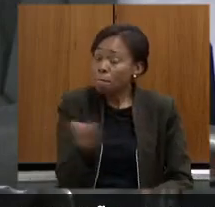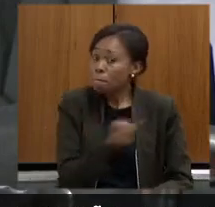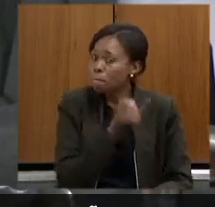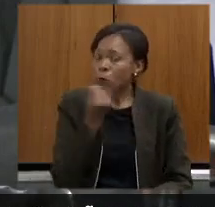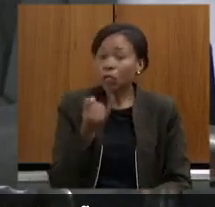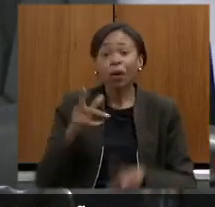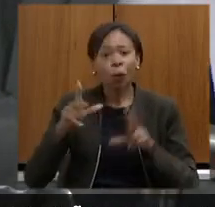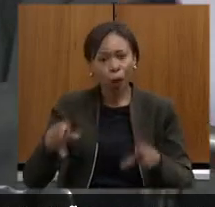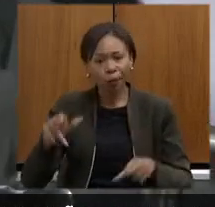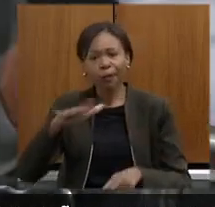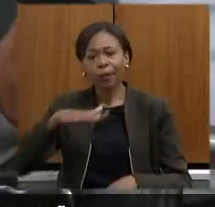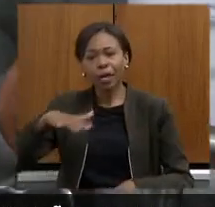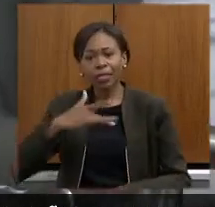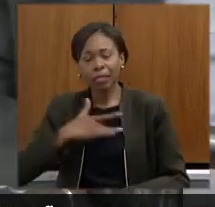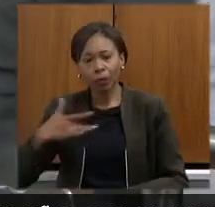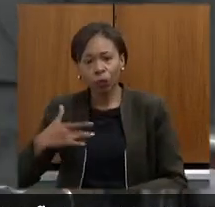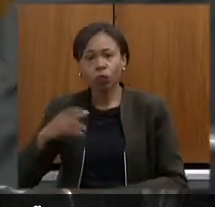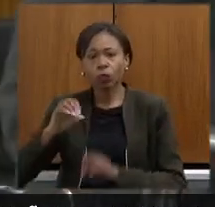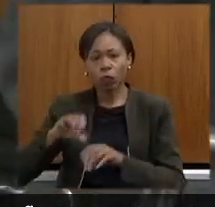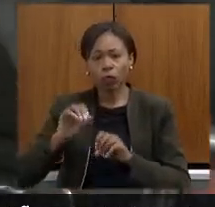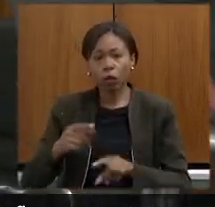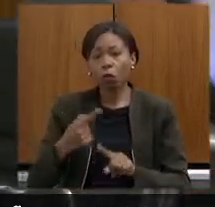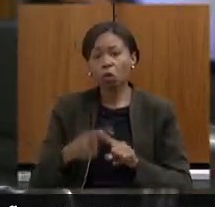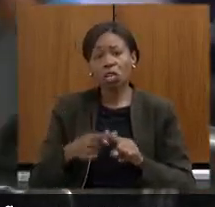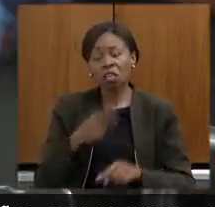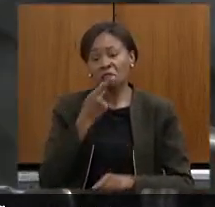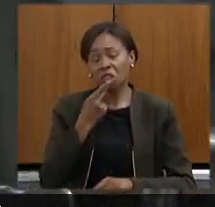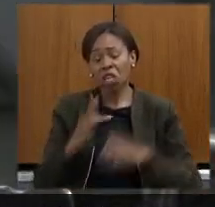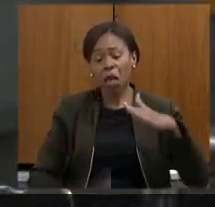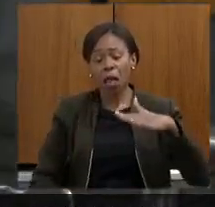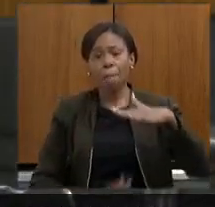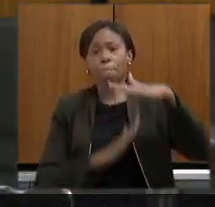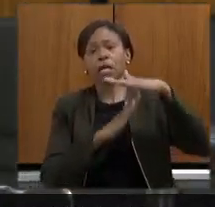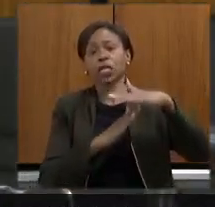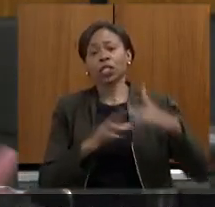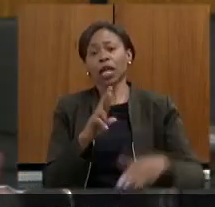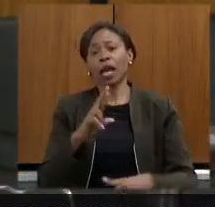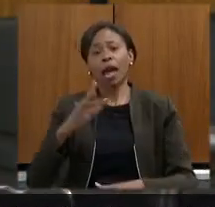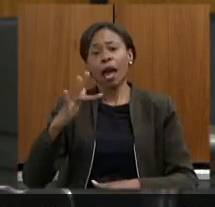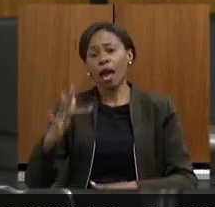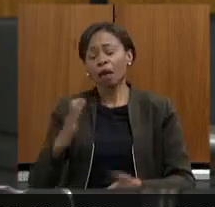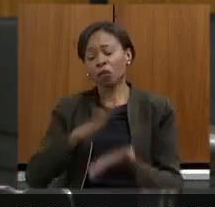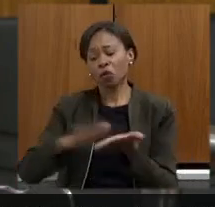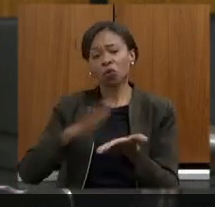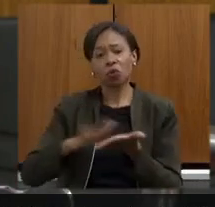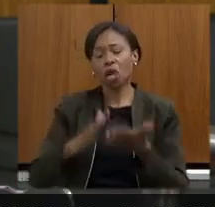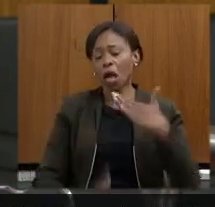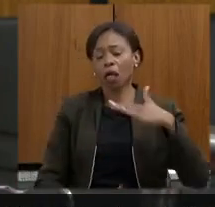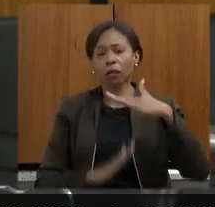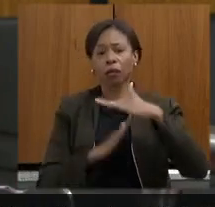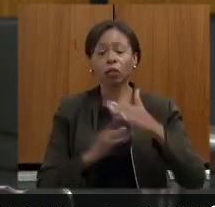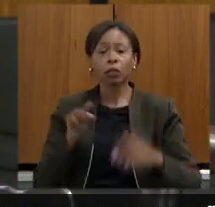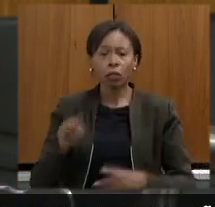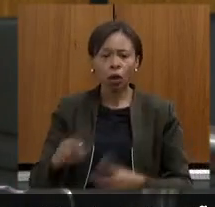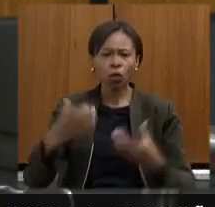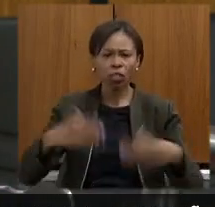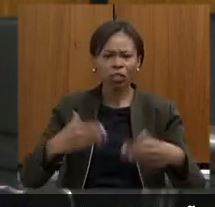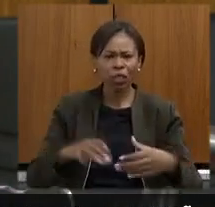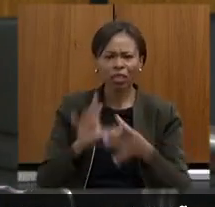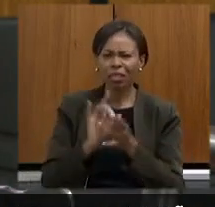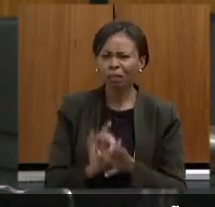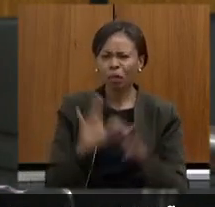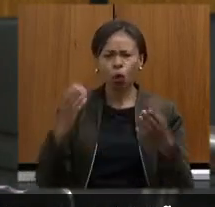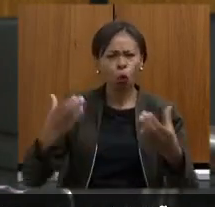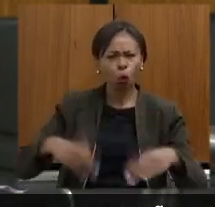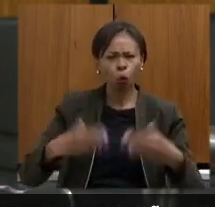educação sob a alegação de que estaria no limite máximo permitido pela lrf para gastos com pessoal o estado no seu concurso para Jé